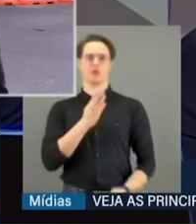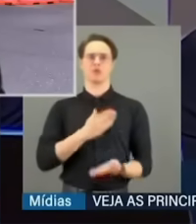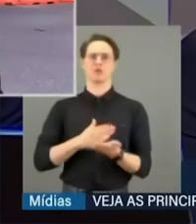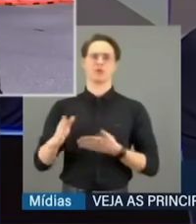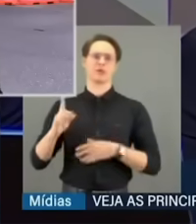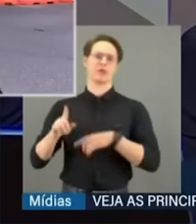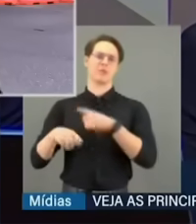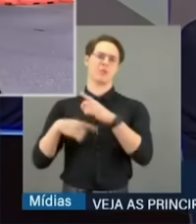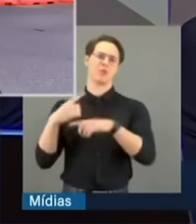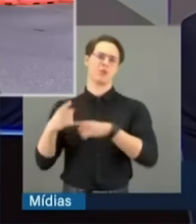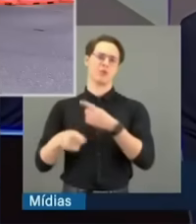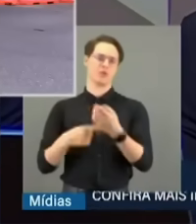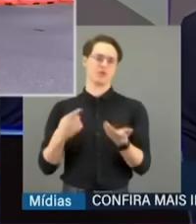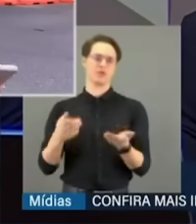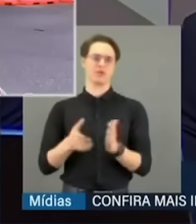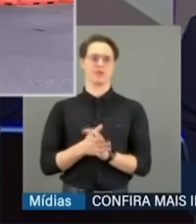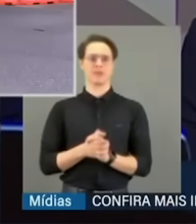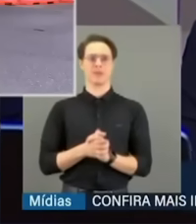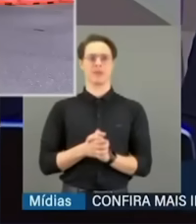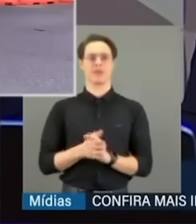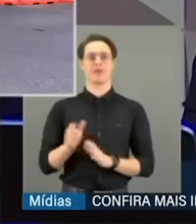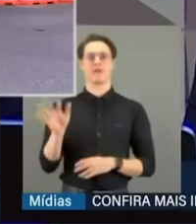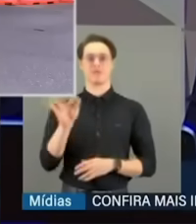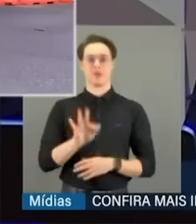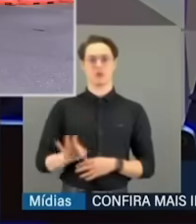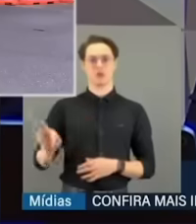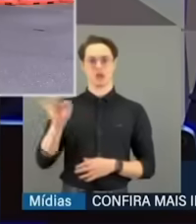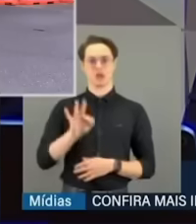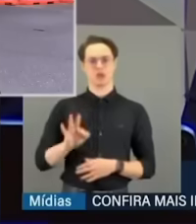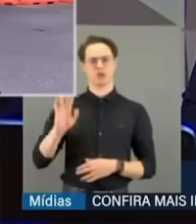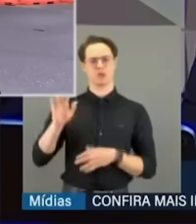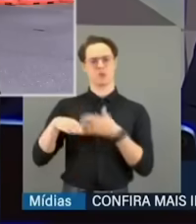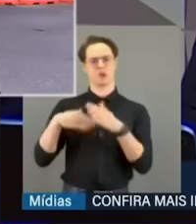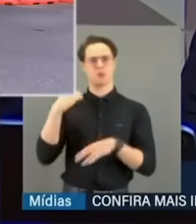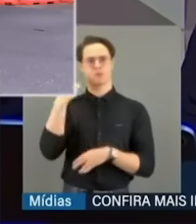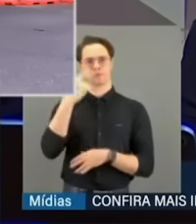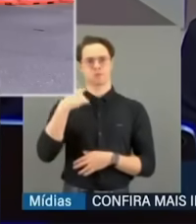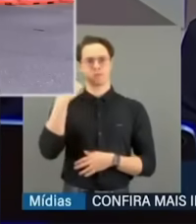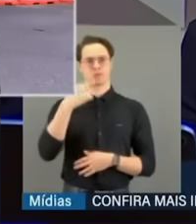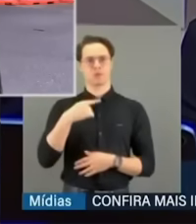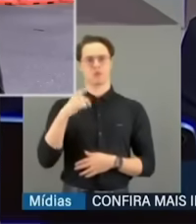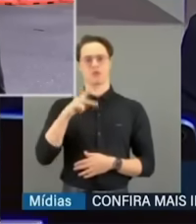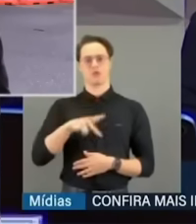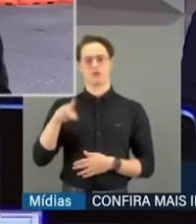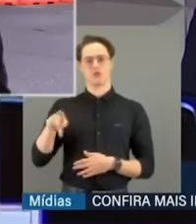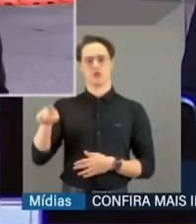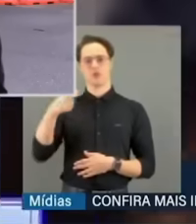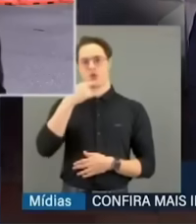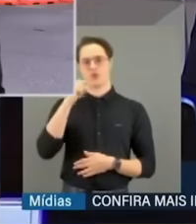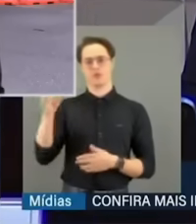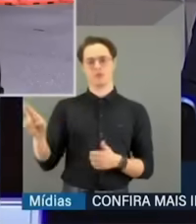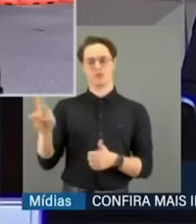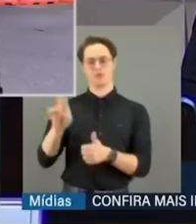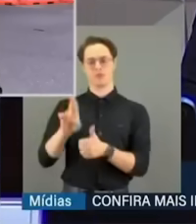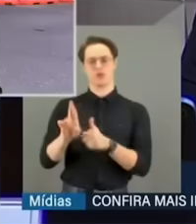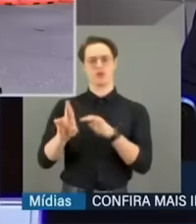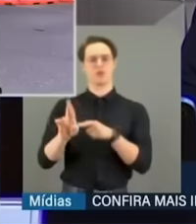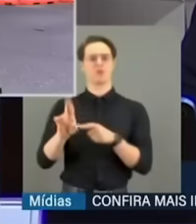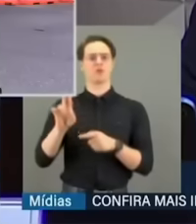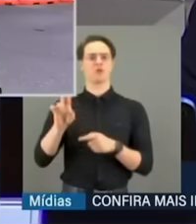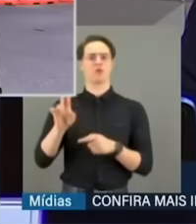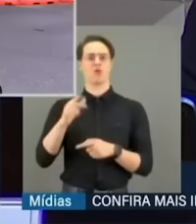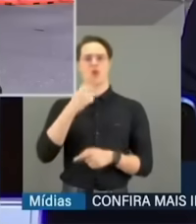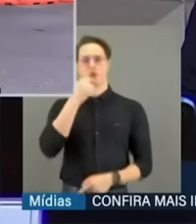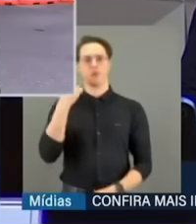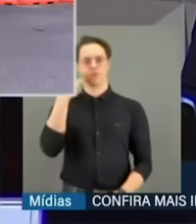Além disso, ele também disse na CPMI ontem que ele não disse, eu não havia dito aqui no depoimento da Polícia Federal, que o relatório enviado pelo Ministério